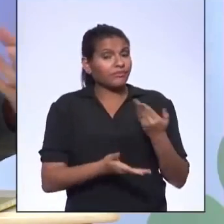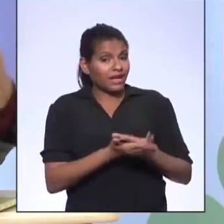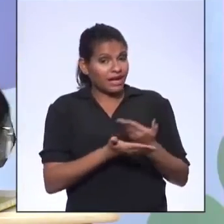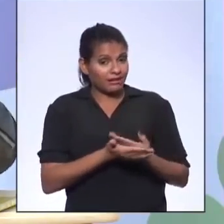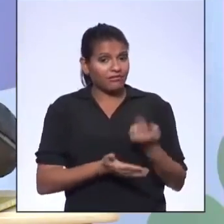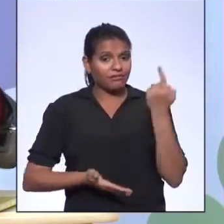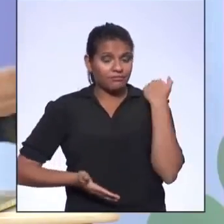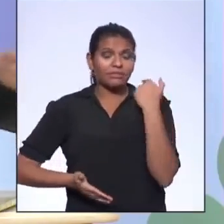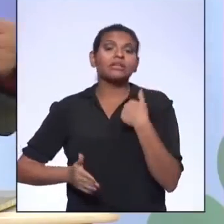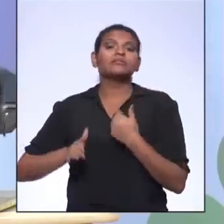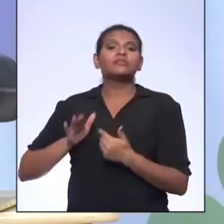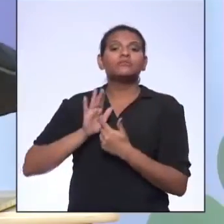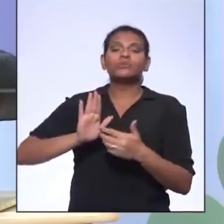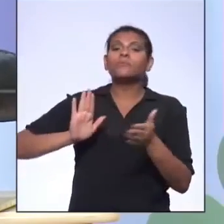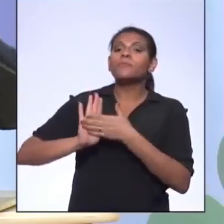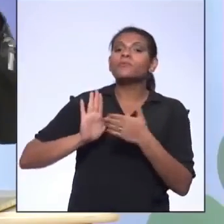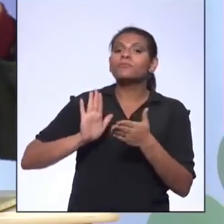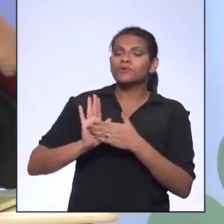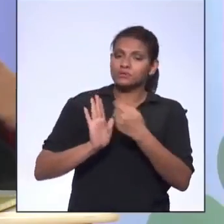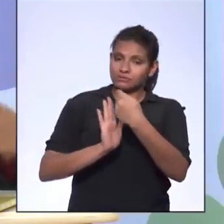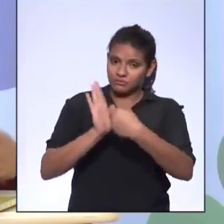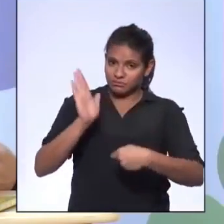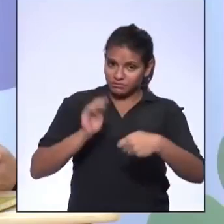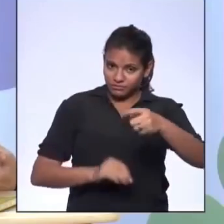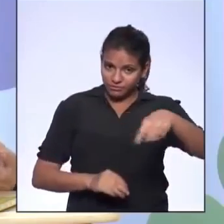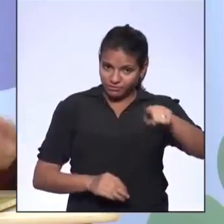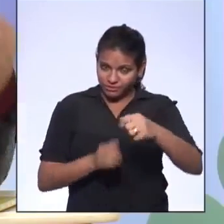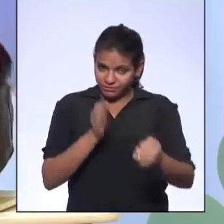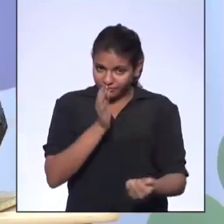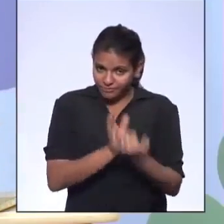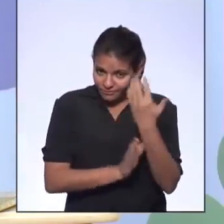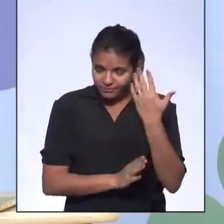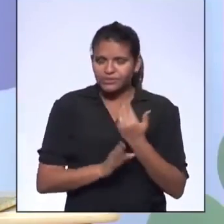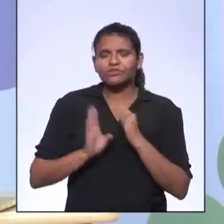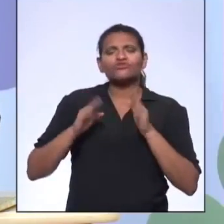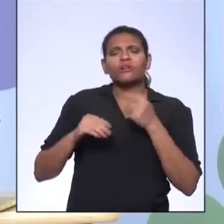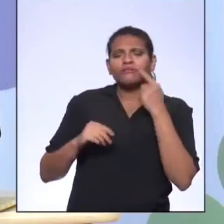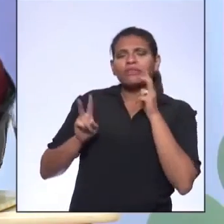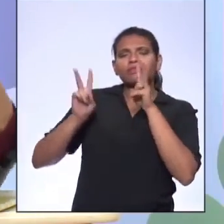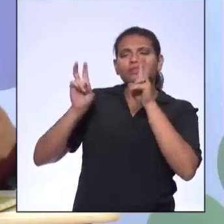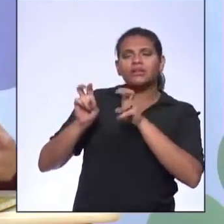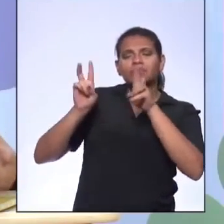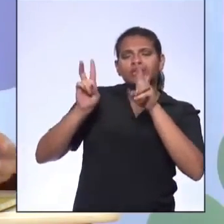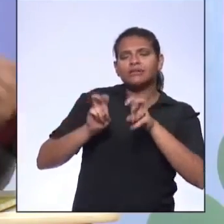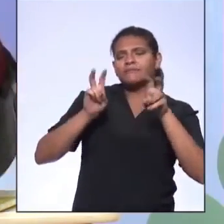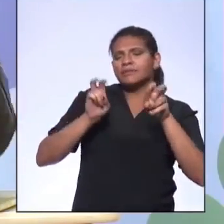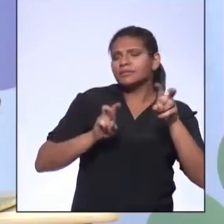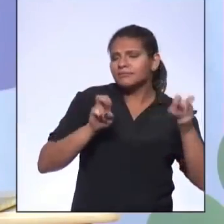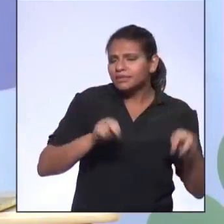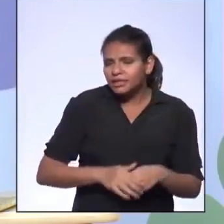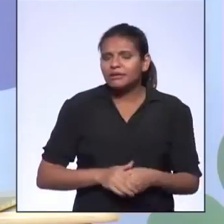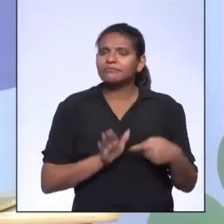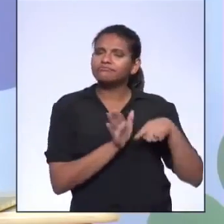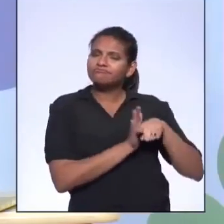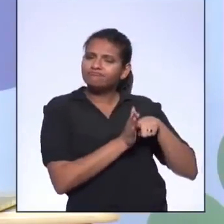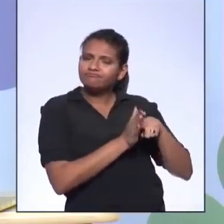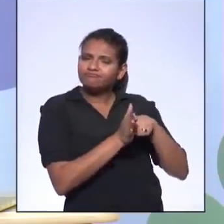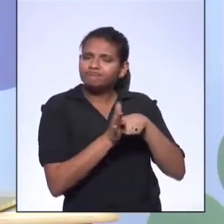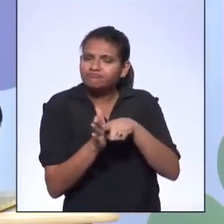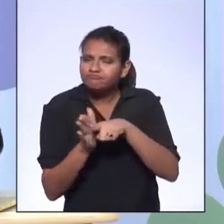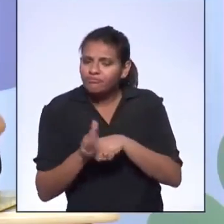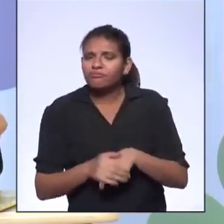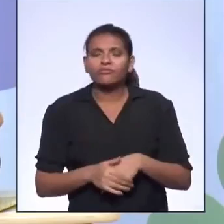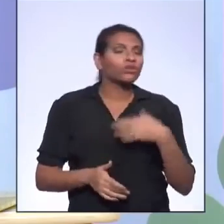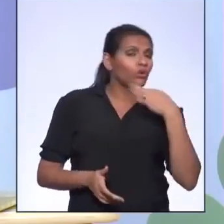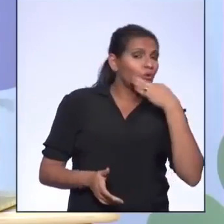de mapear os temas e tal, fomos à proposta de redação. Levantamos também as questões polêmicas, senso comum,